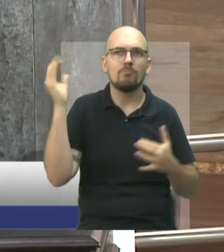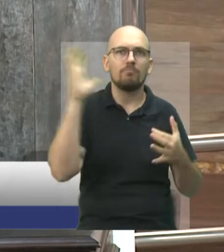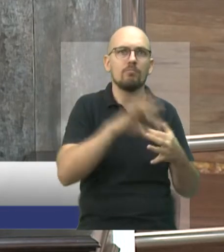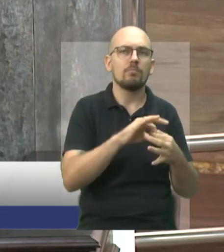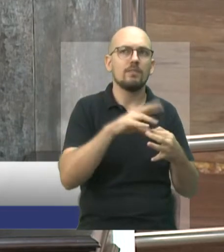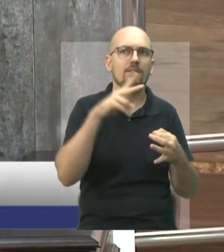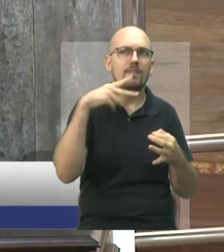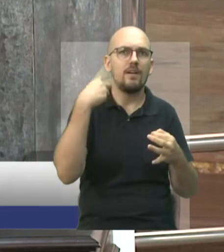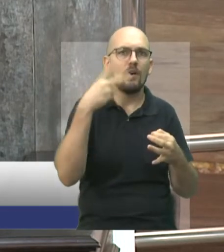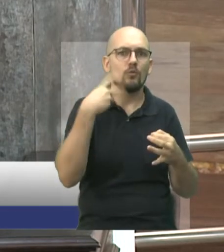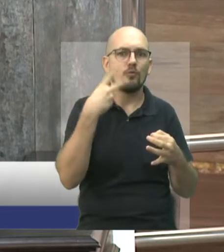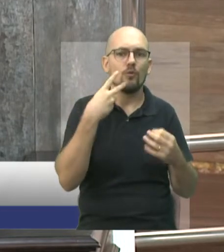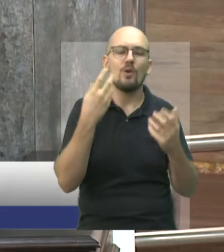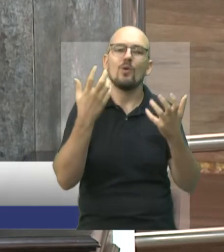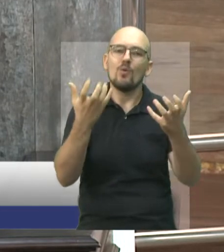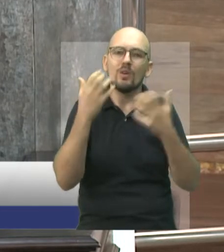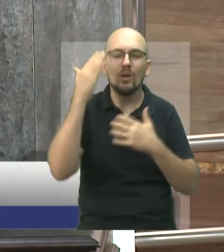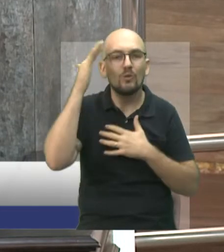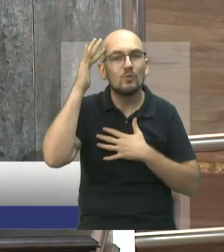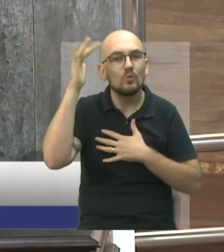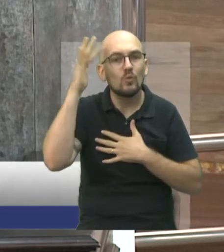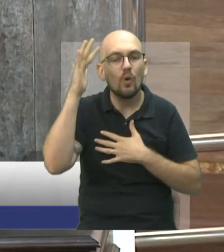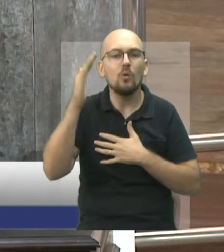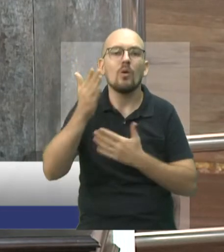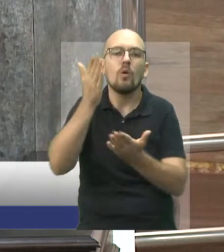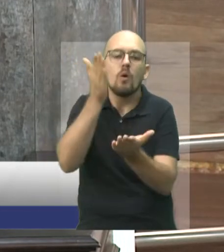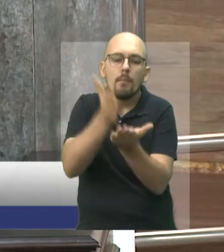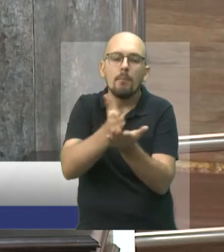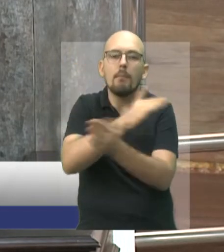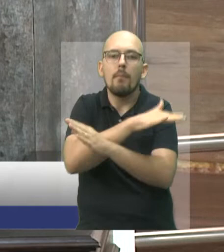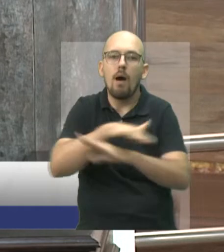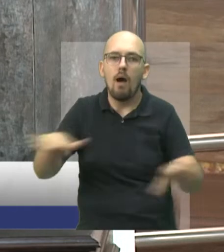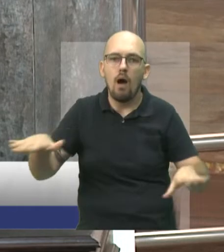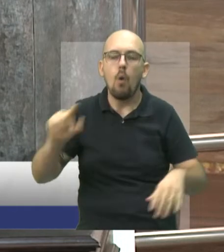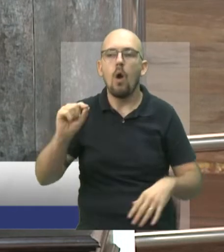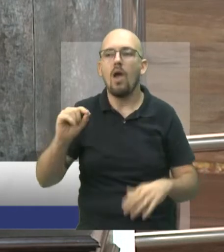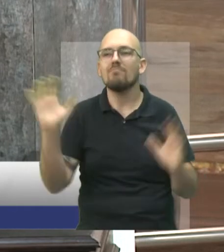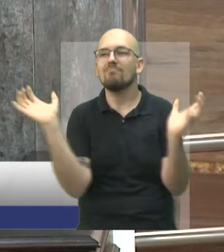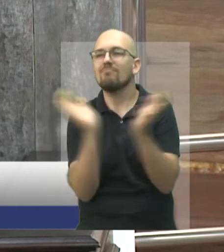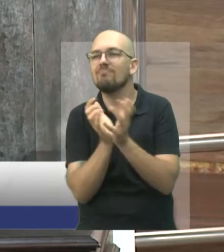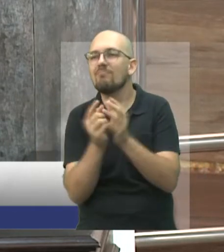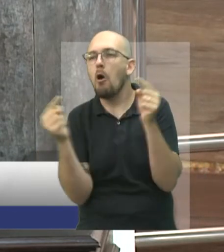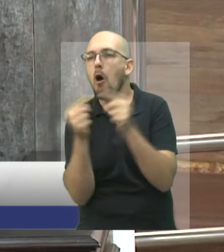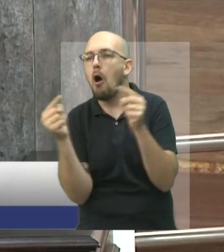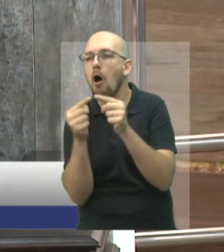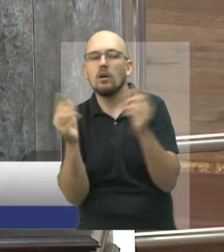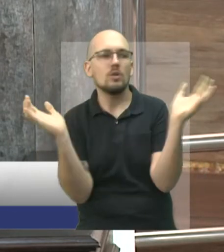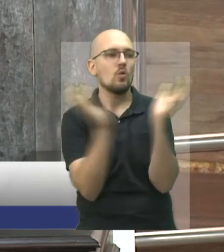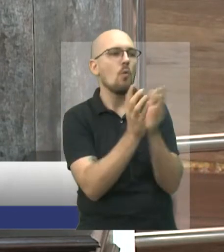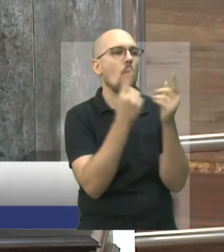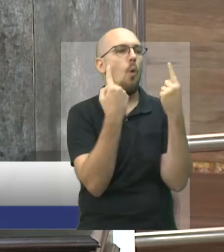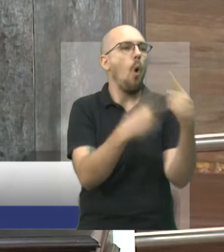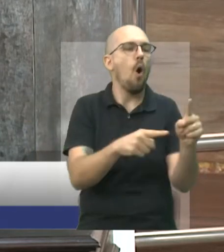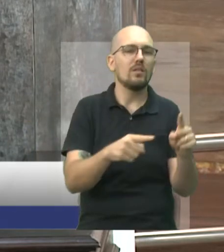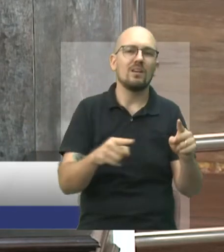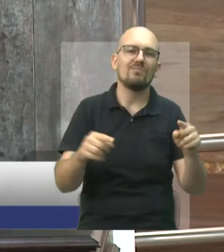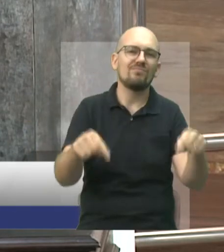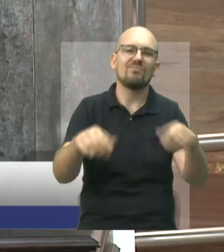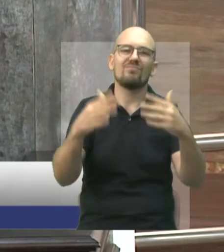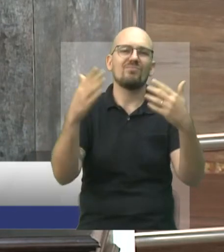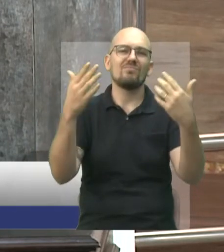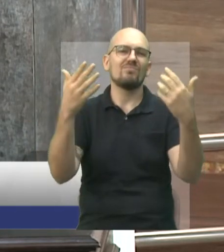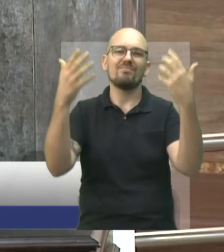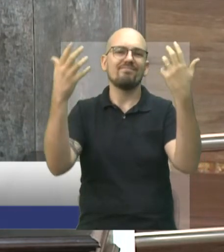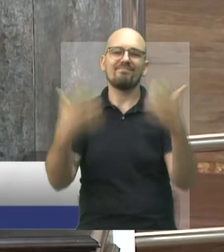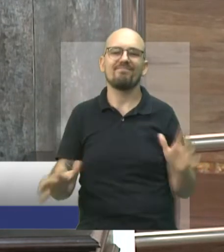que deixasse de existir situação e oposição, né? Porque isso não é bom no sentido,